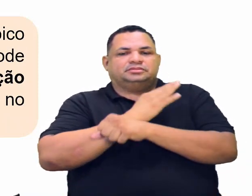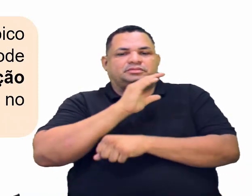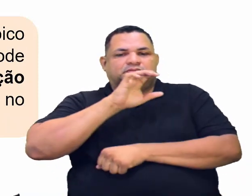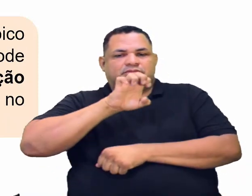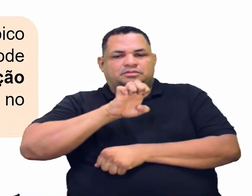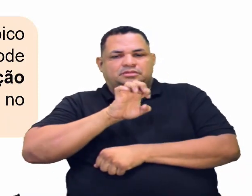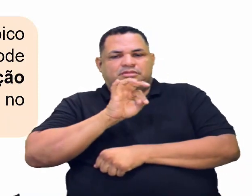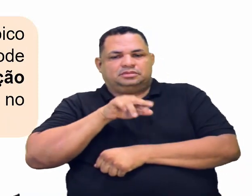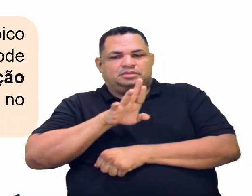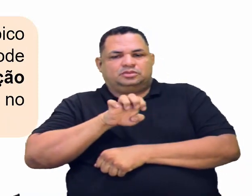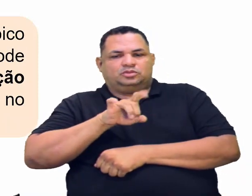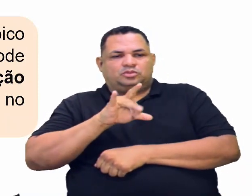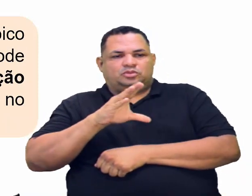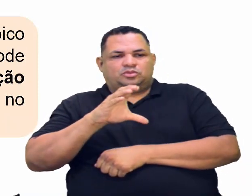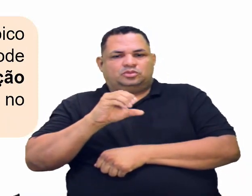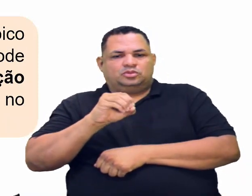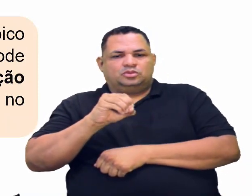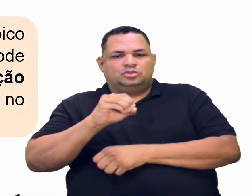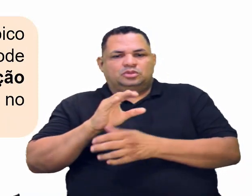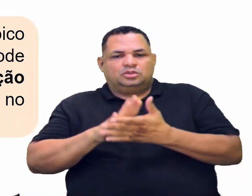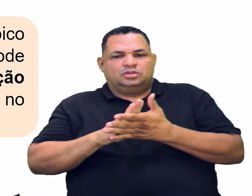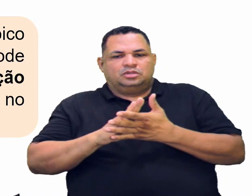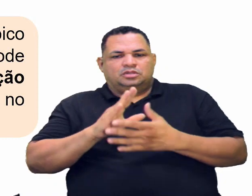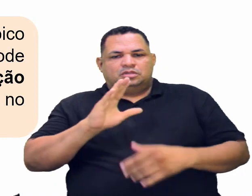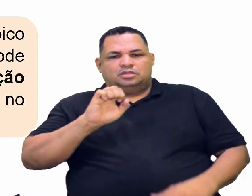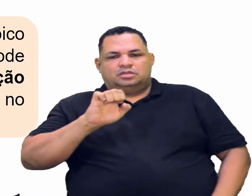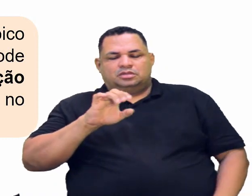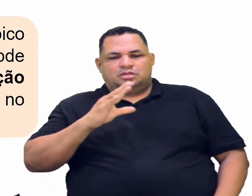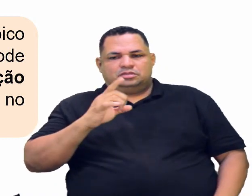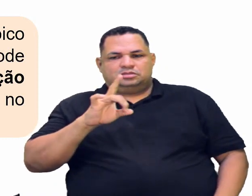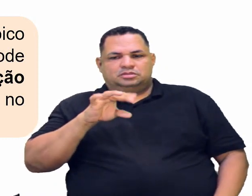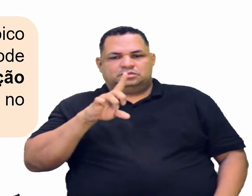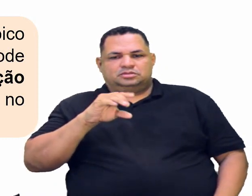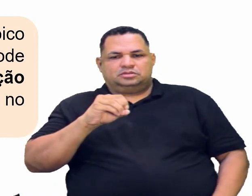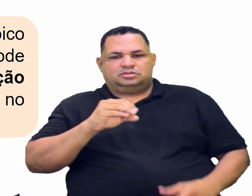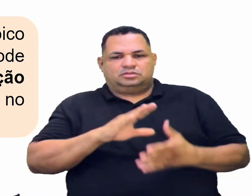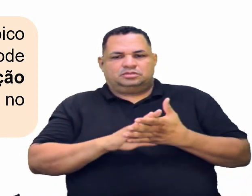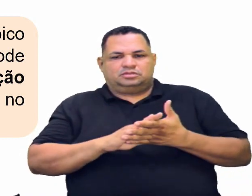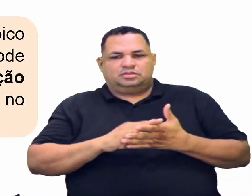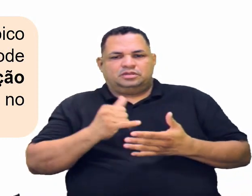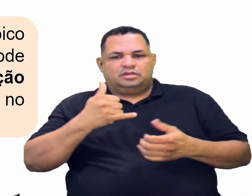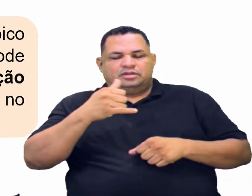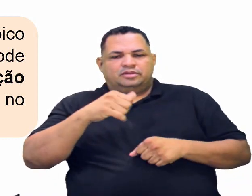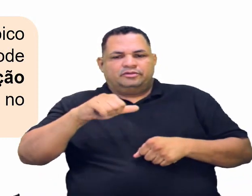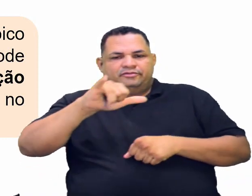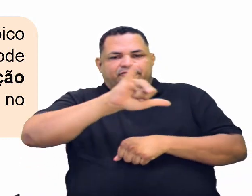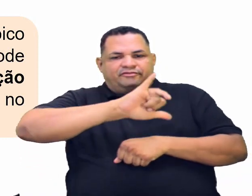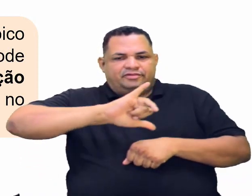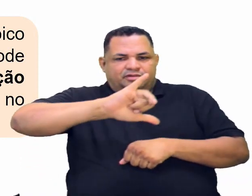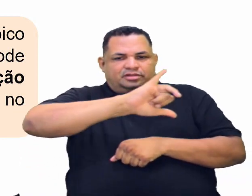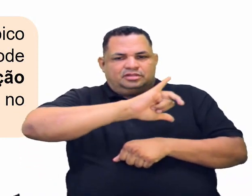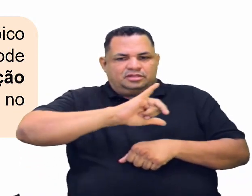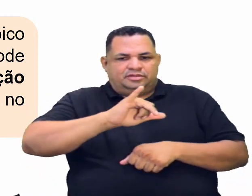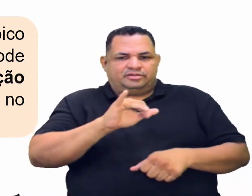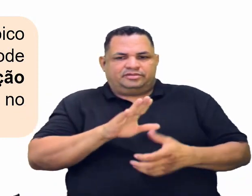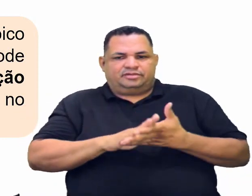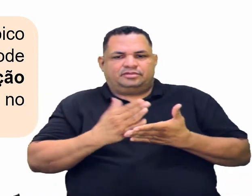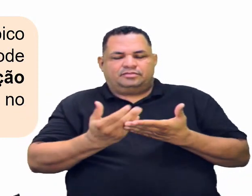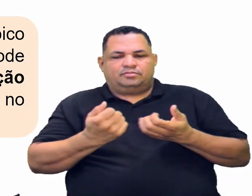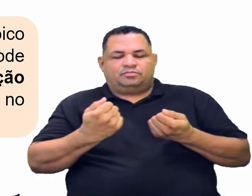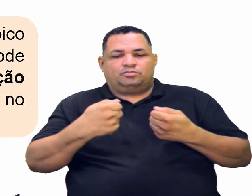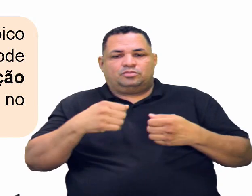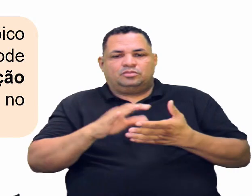ácido etanoico, que é o nós conhecemos como ácido acético do vinagre, pode ser